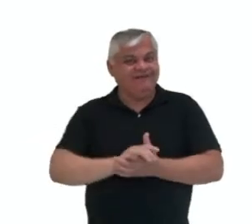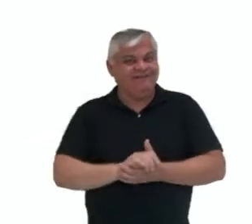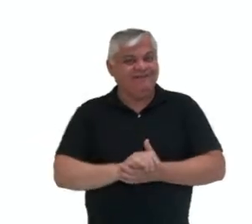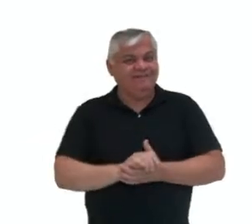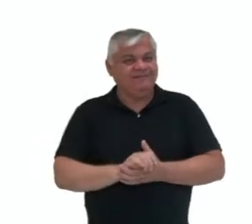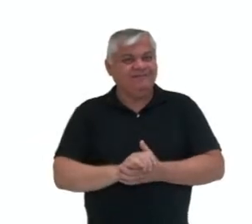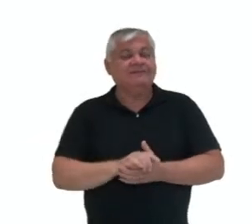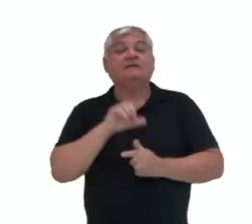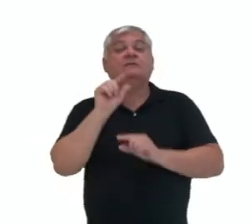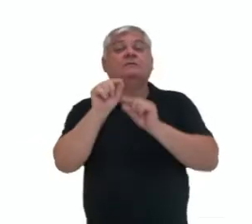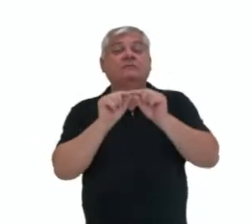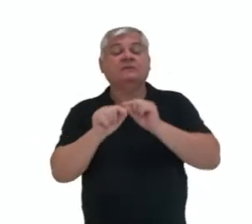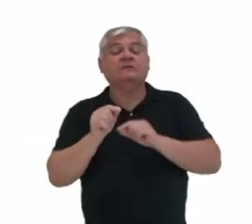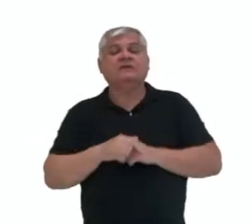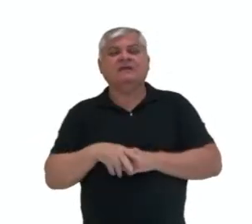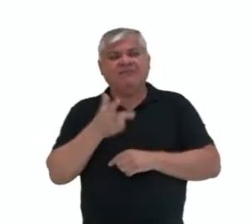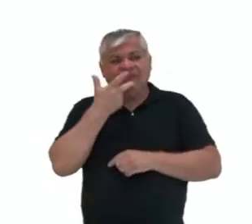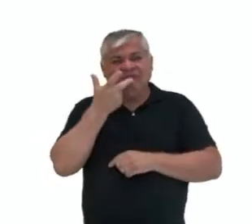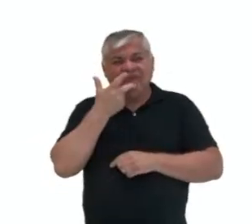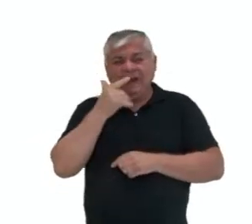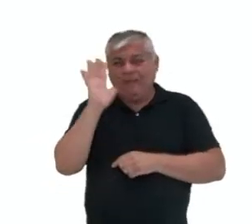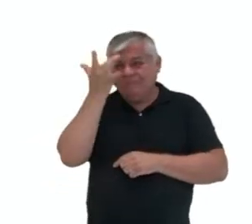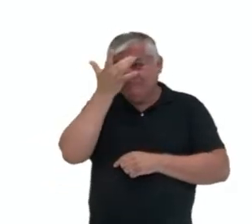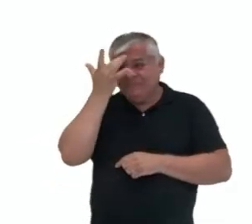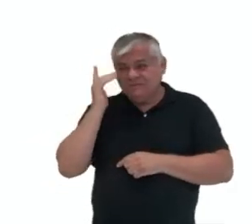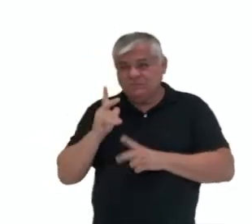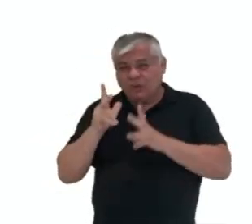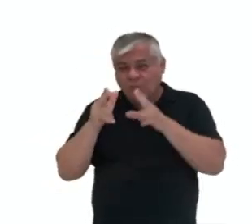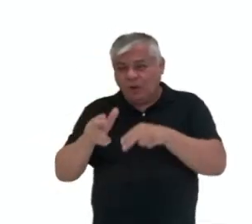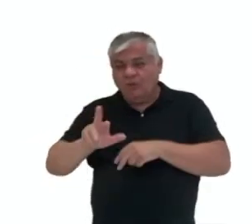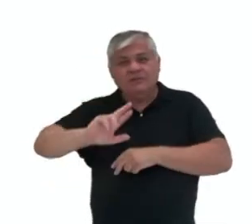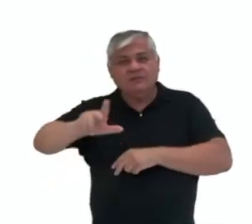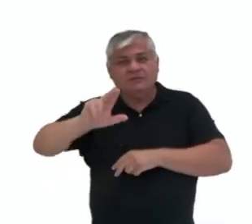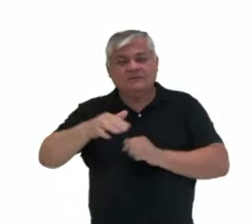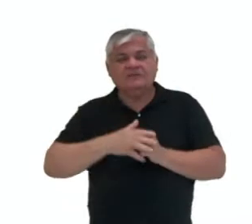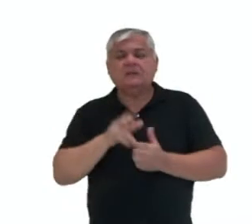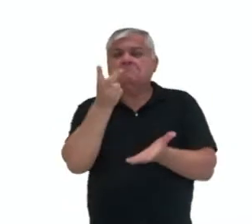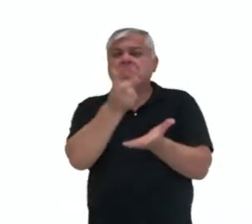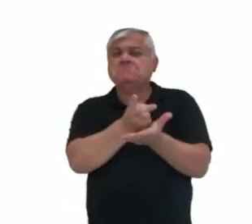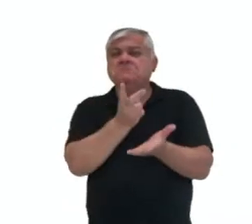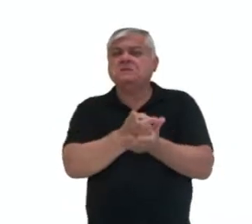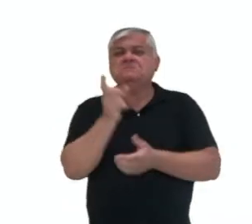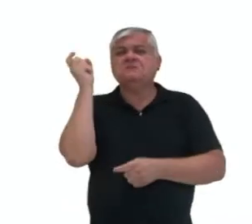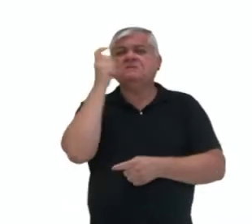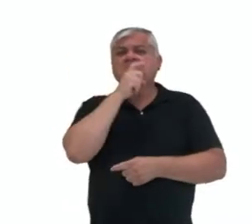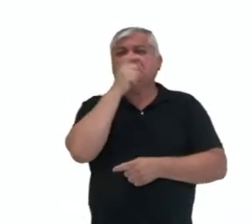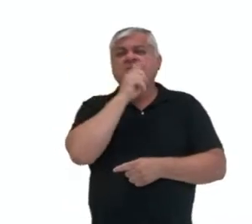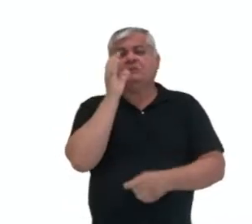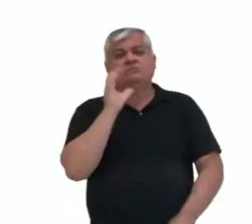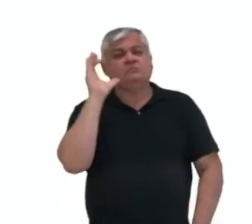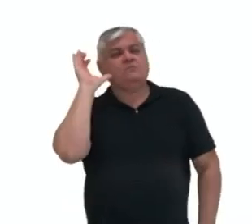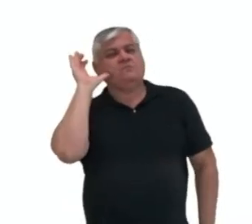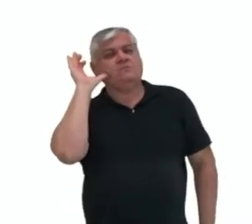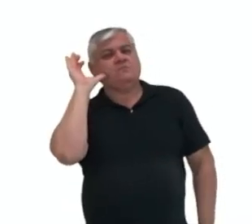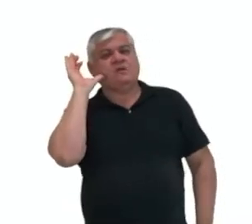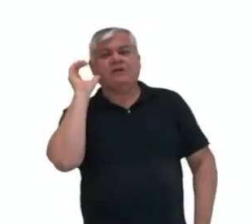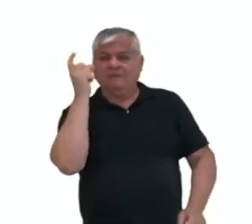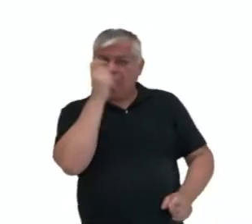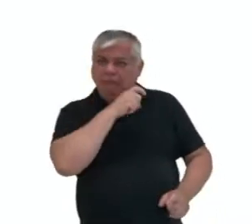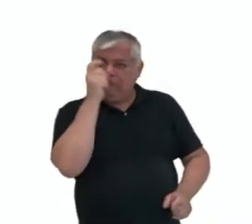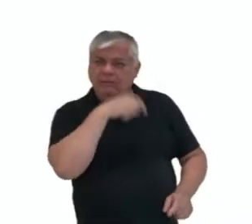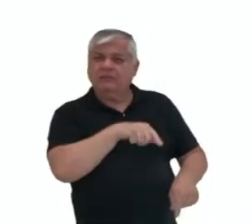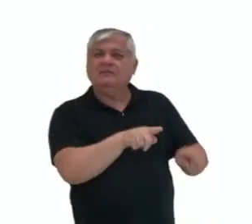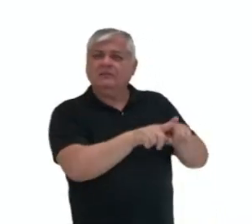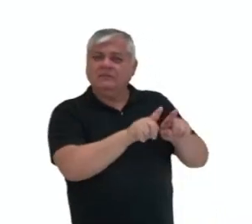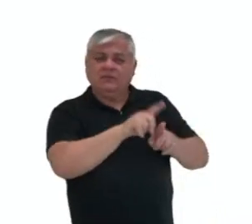eu coloco que repetindo a mesma frase, a mesma mentira, mesmo não dizendo nada, e que ao mesmo tempo em